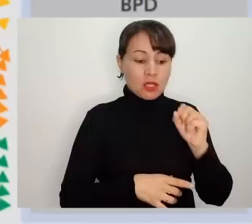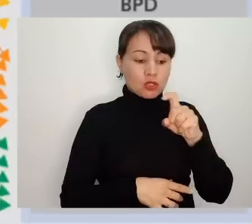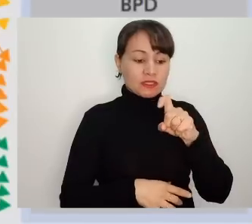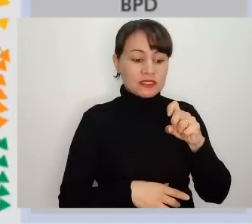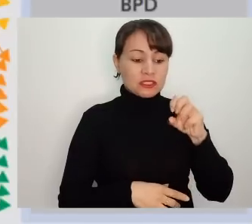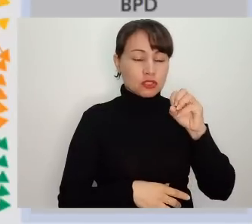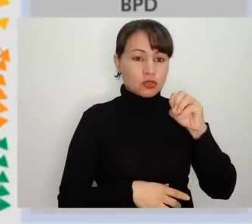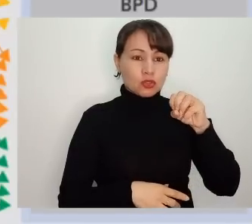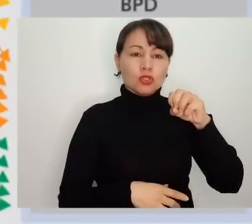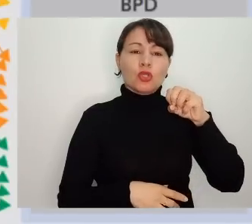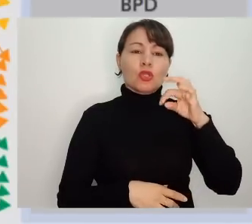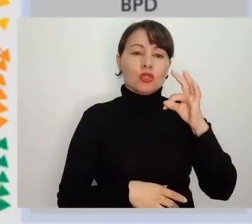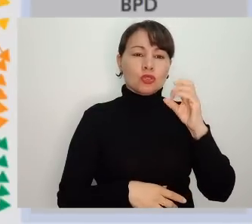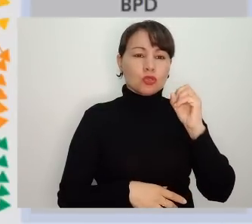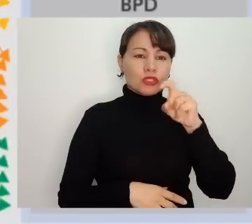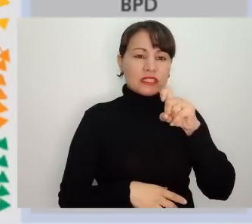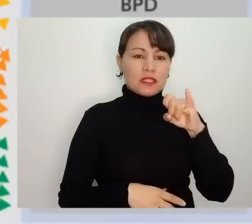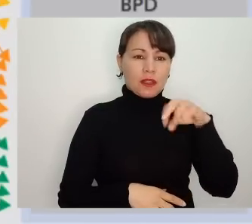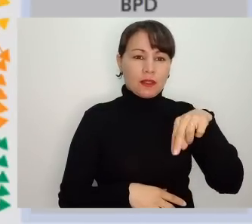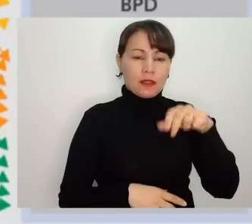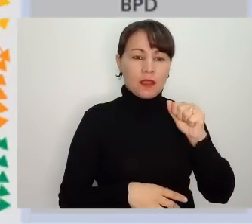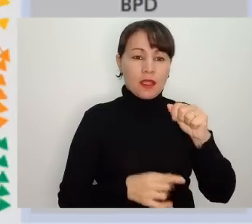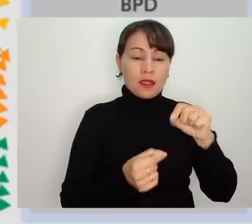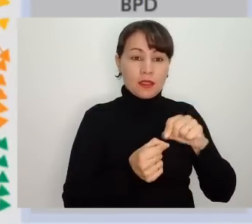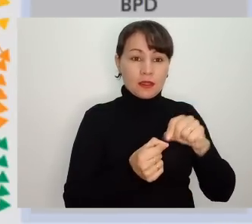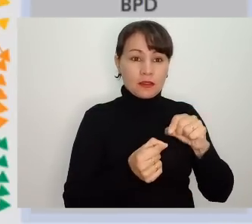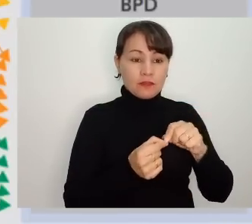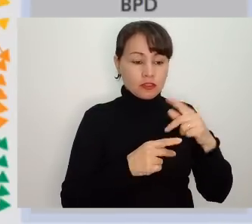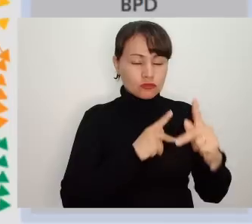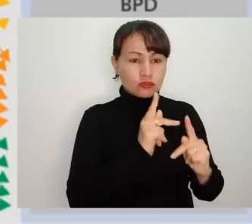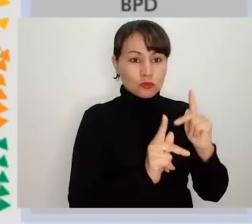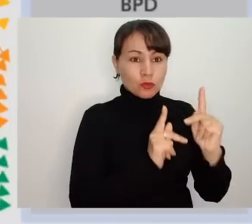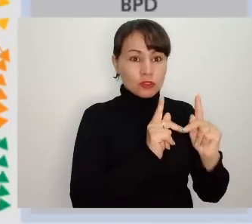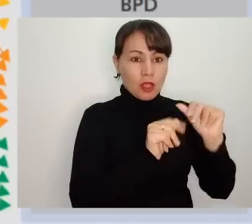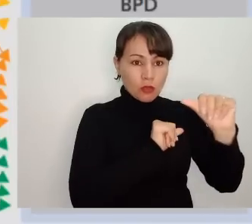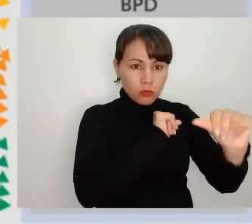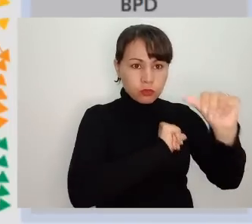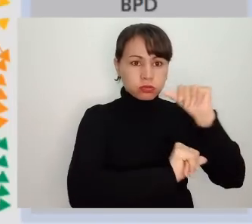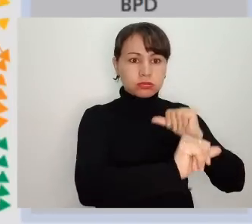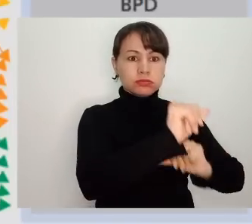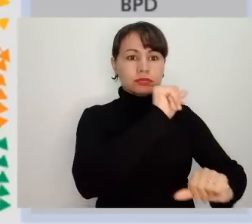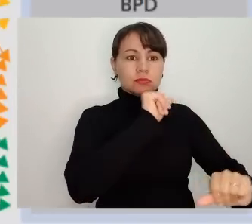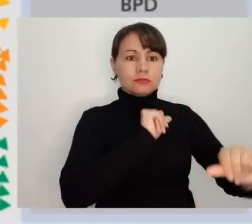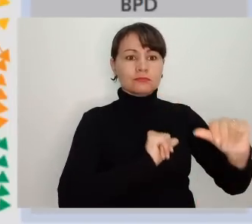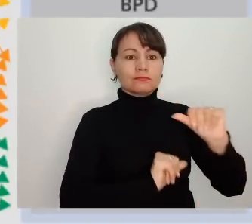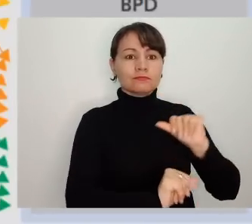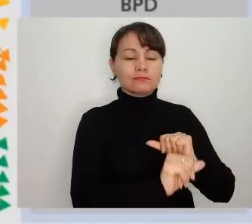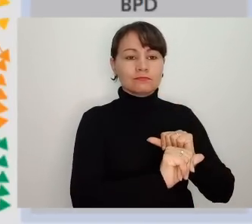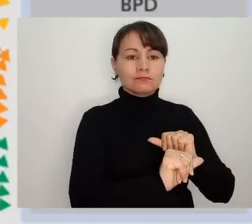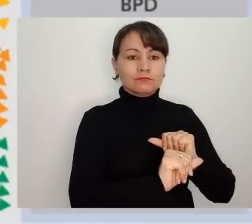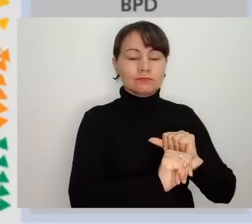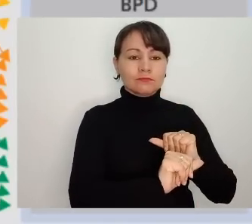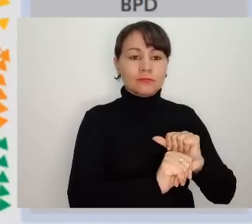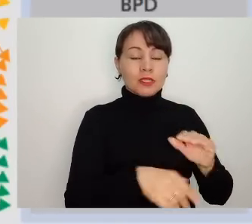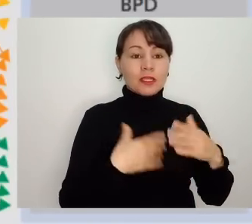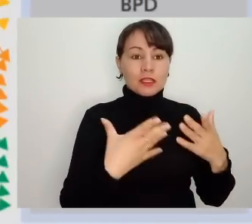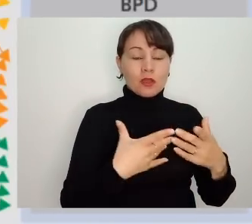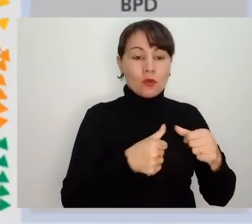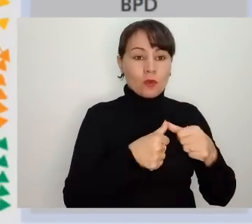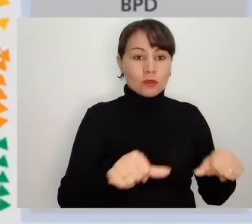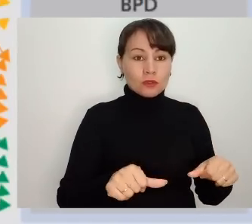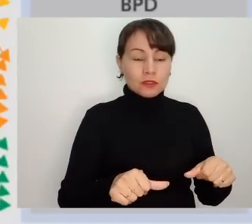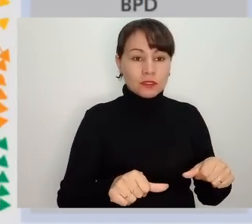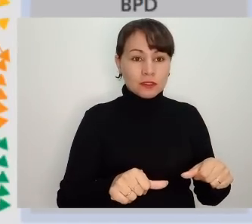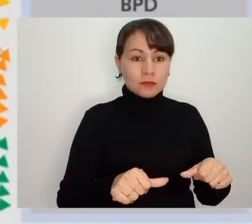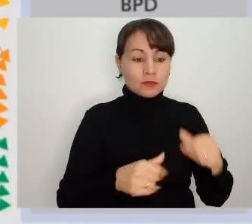Mas a ocitocina, ela faz justamente o processo inverso. Então, quando